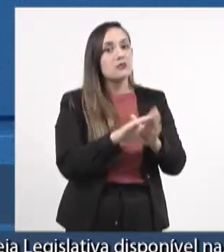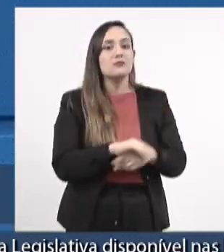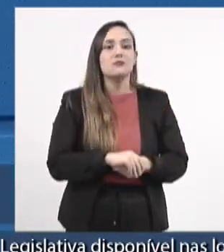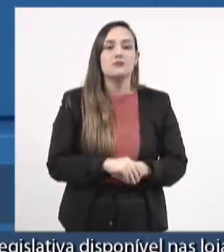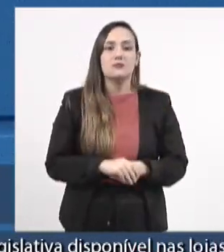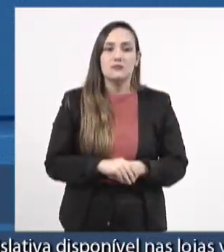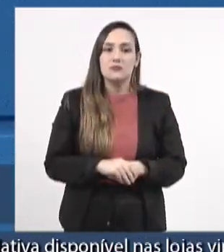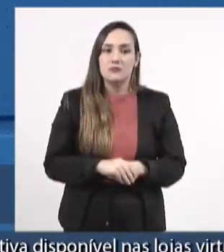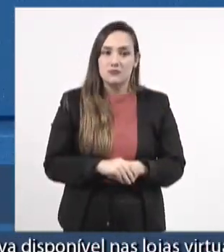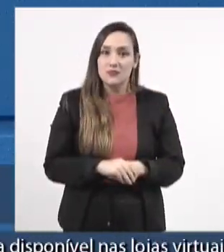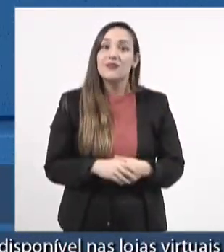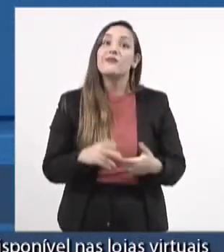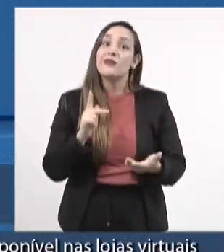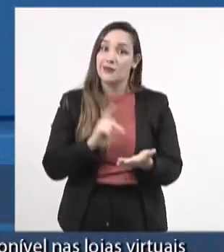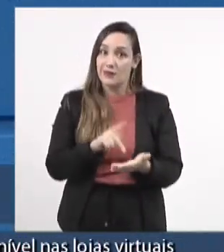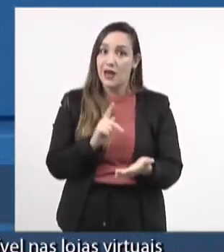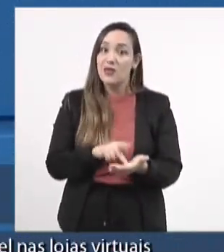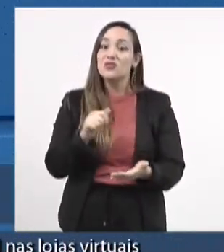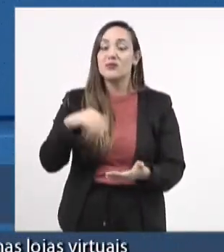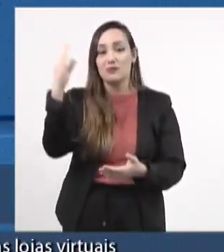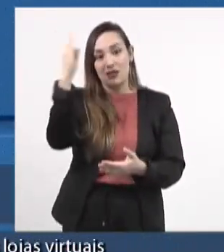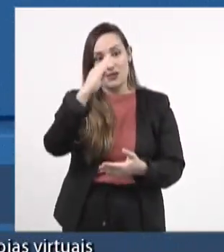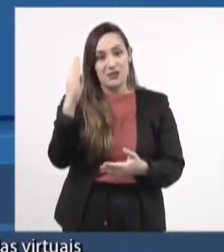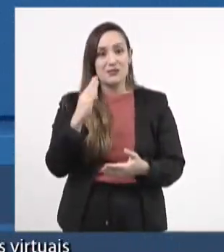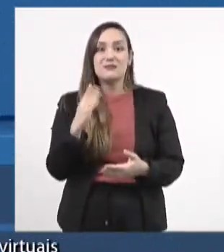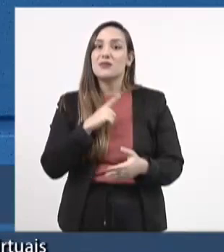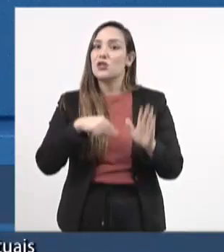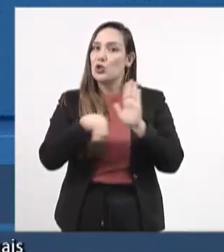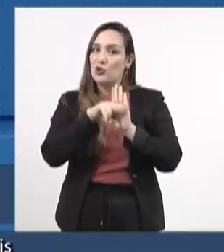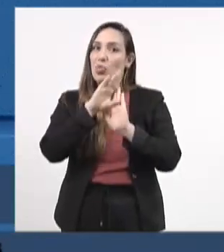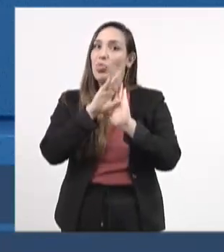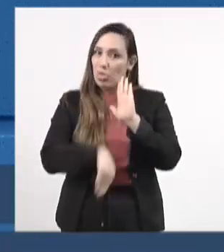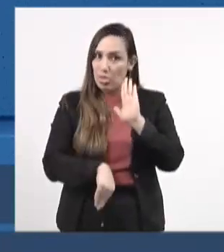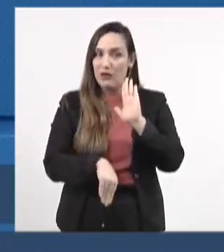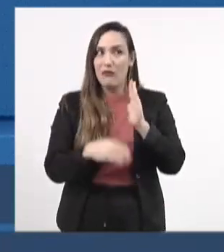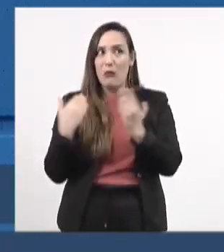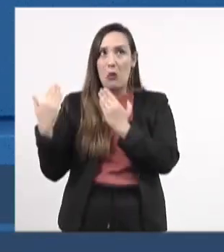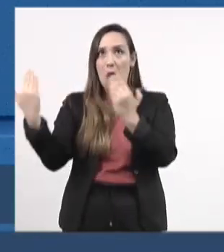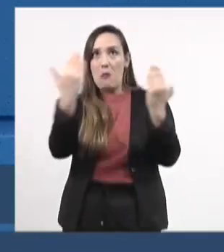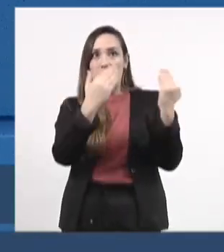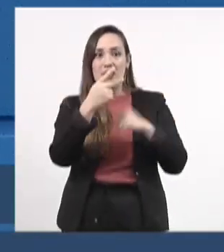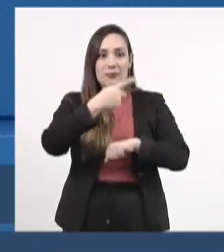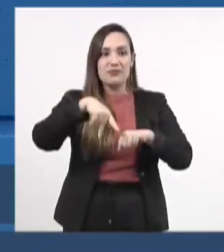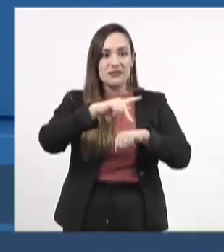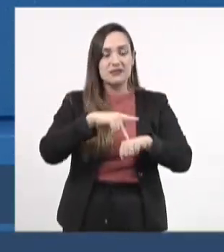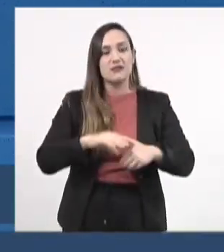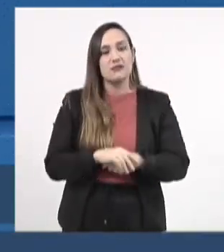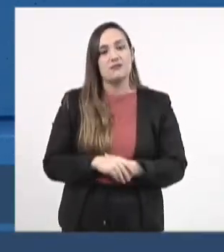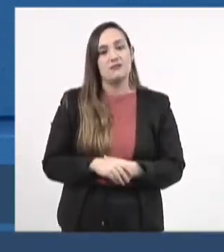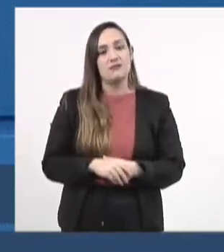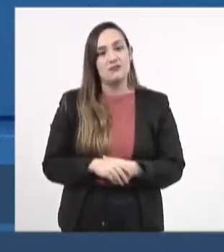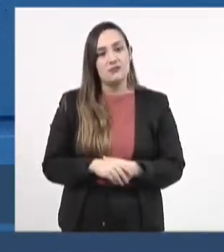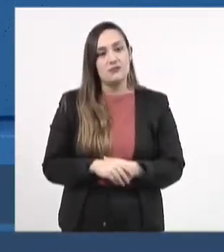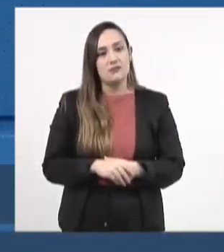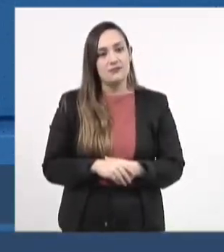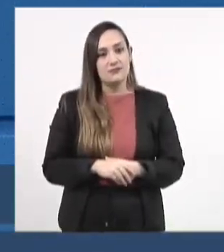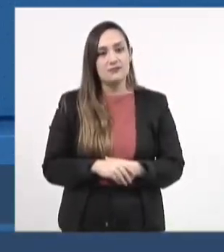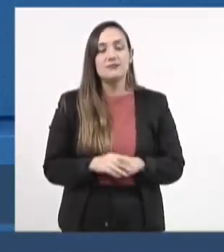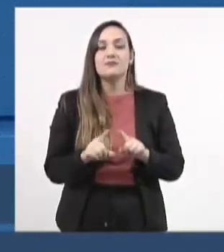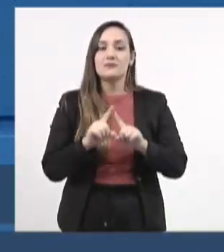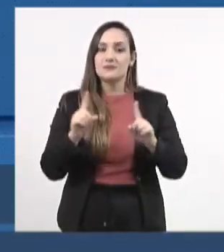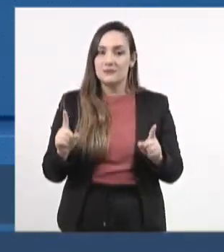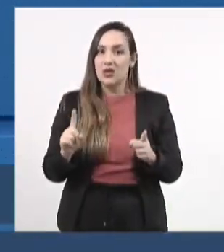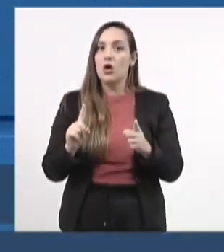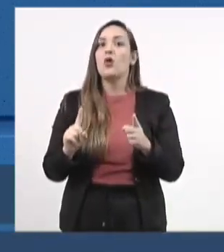brasileiro, mundialmente falando, deixa muito a desejar. Agora, eu queria dizer a Vossa Excelência que nas